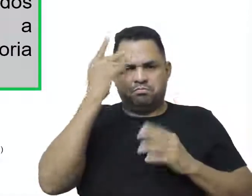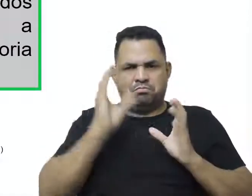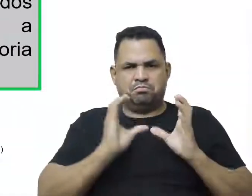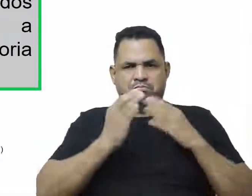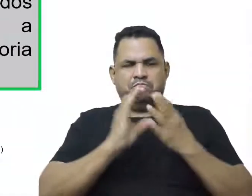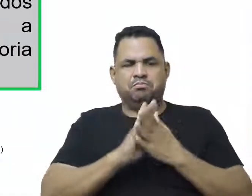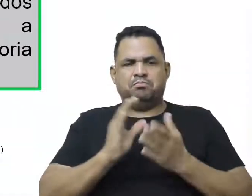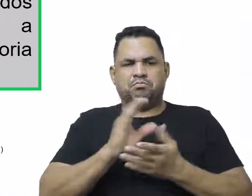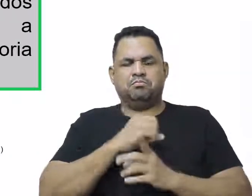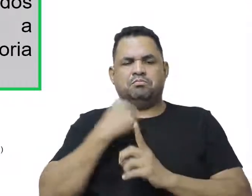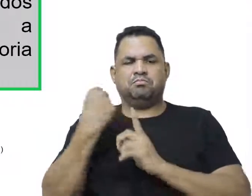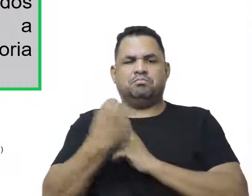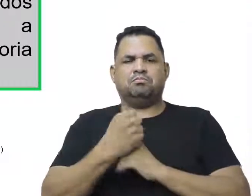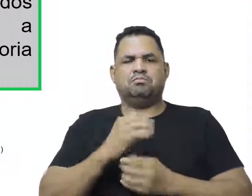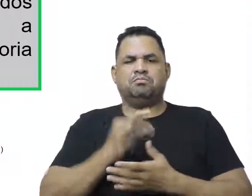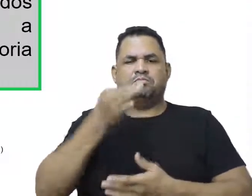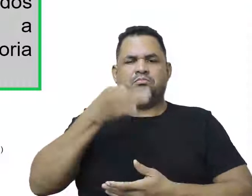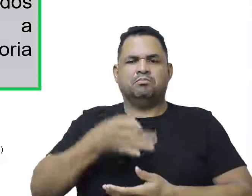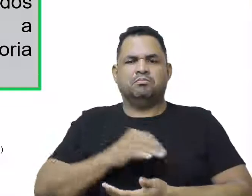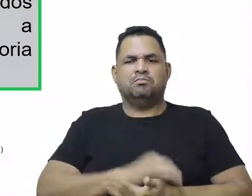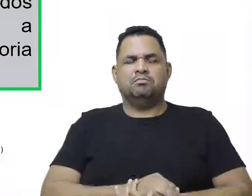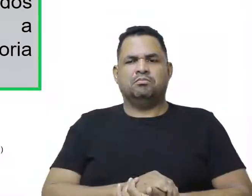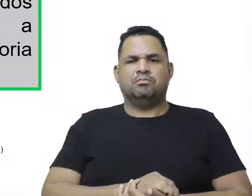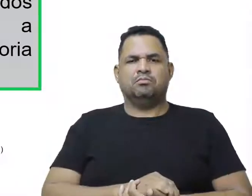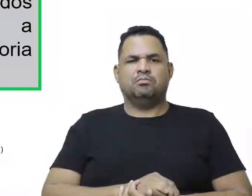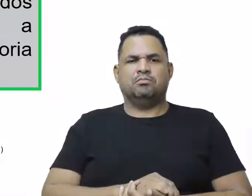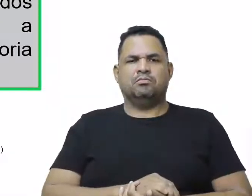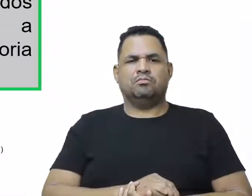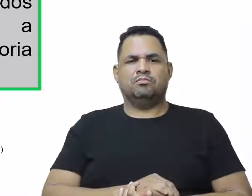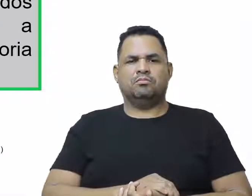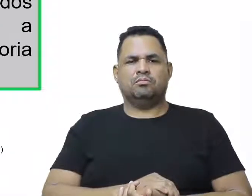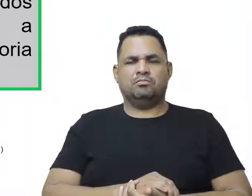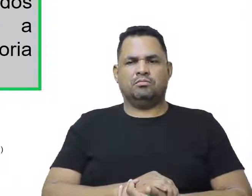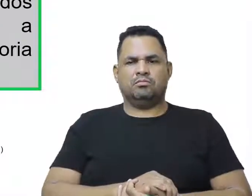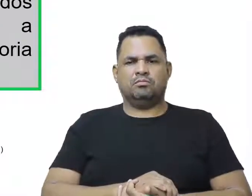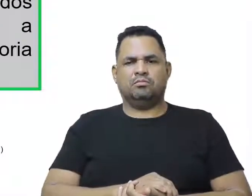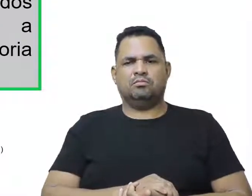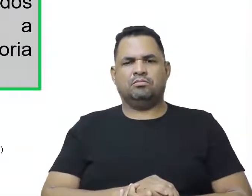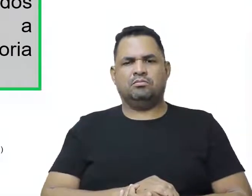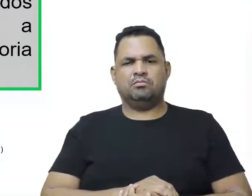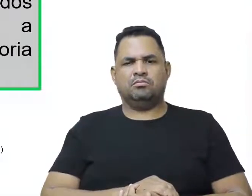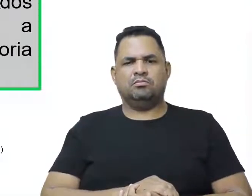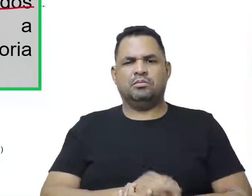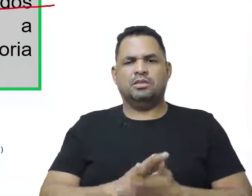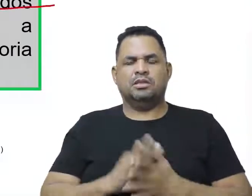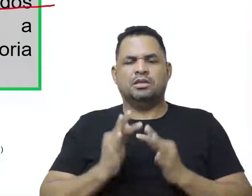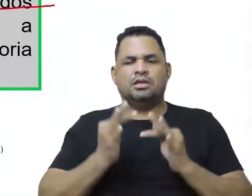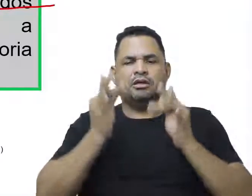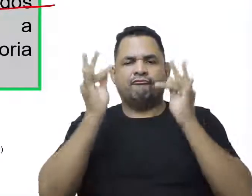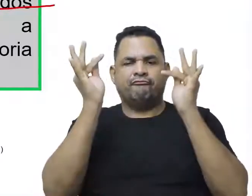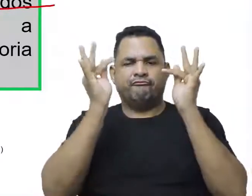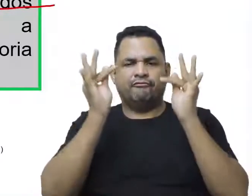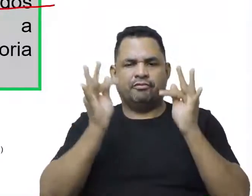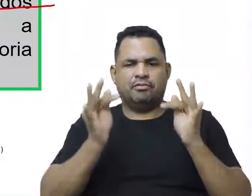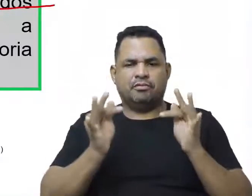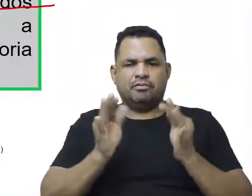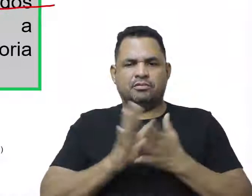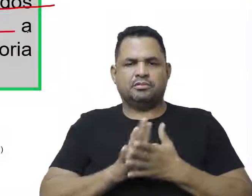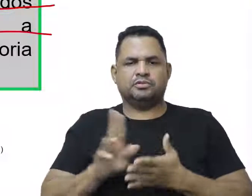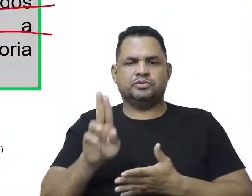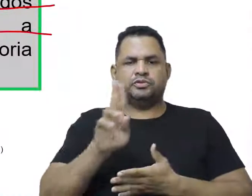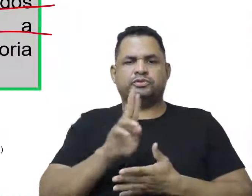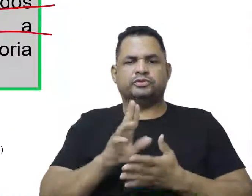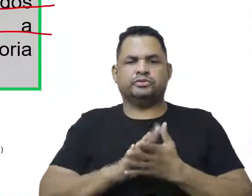pessoas grupos e classes sociais acertam o colocando a felicidade imediatamente nas mãos de